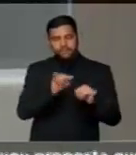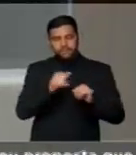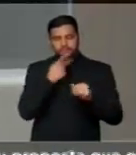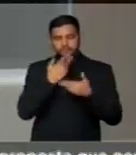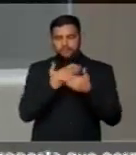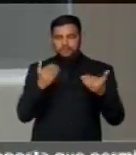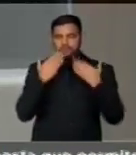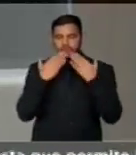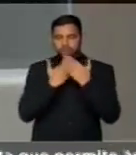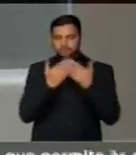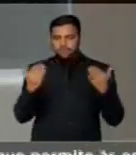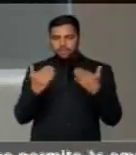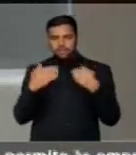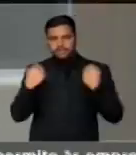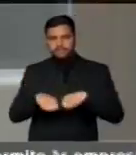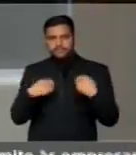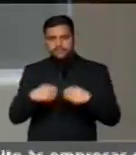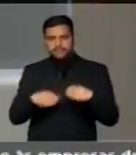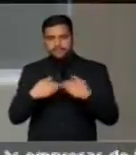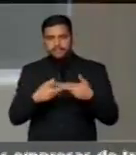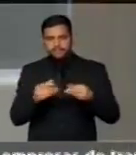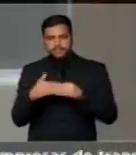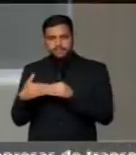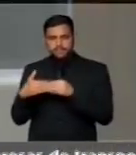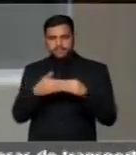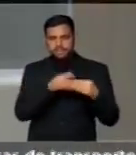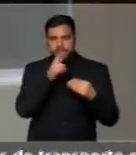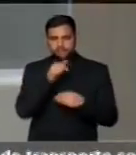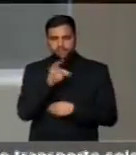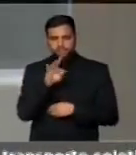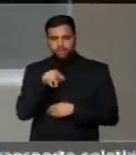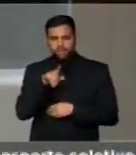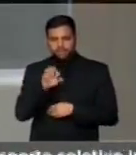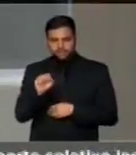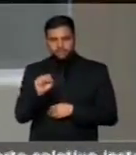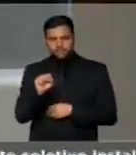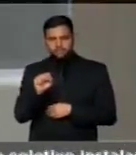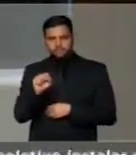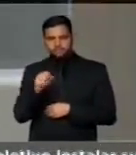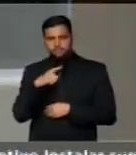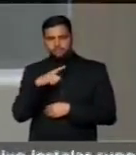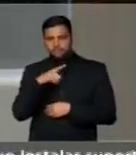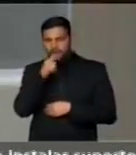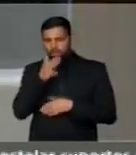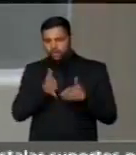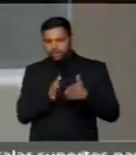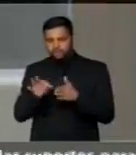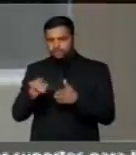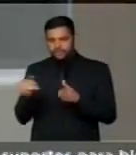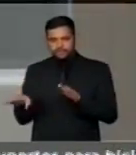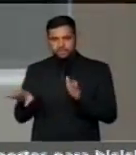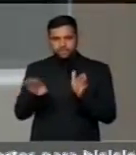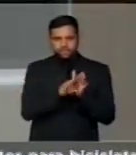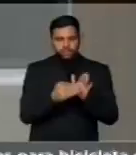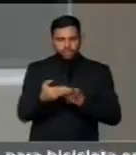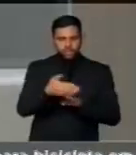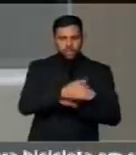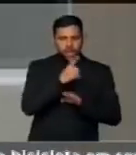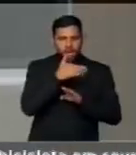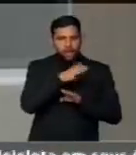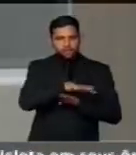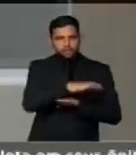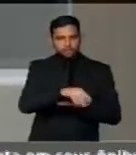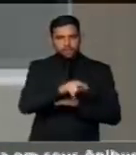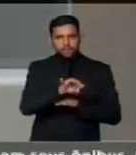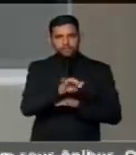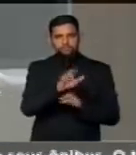para mostrar da necessidade de trazer água de Tocantins para o São Francisco, para chegar com essa água no